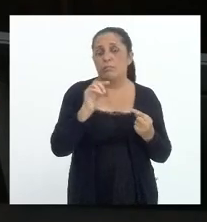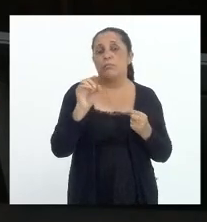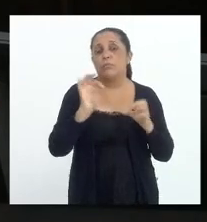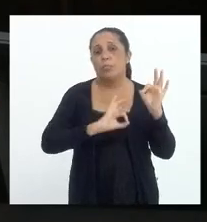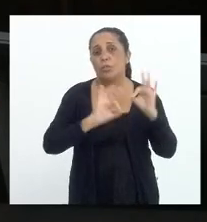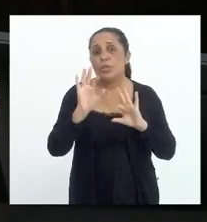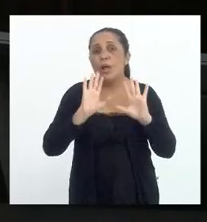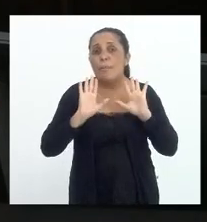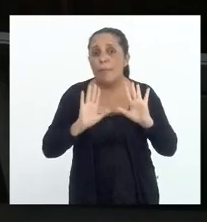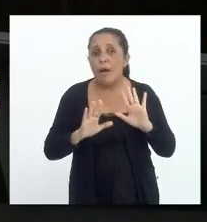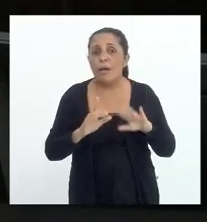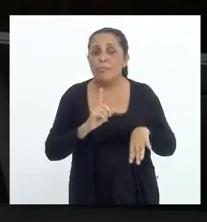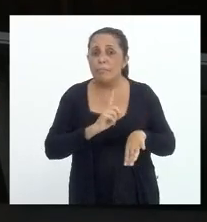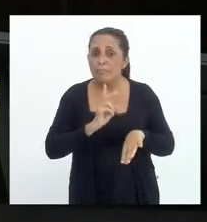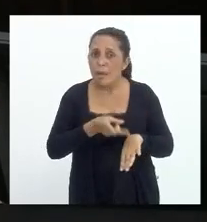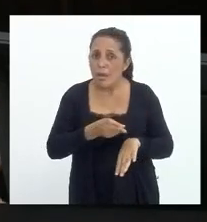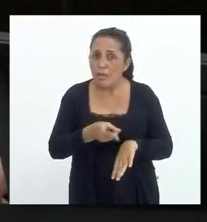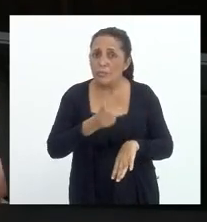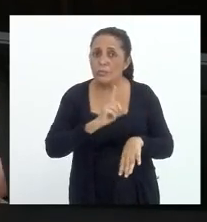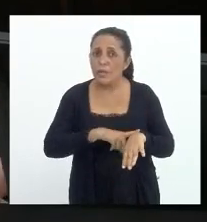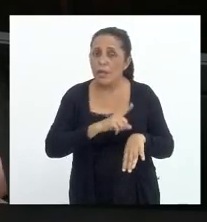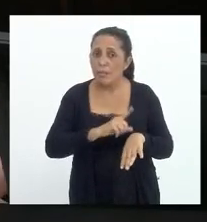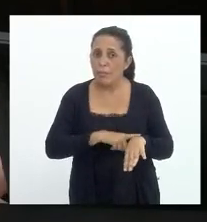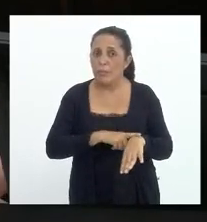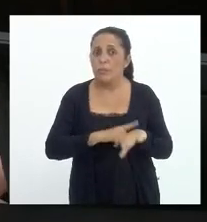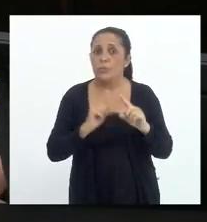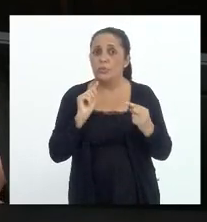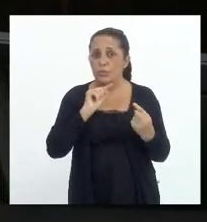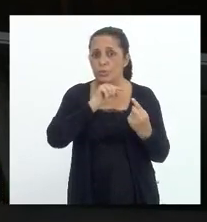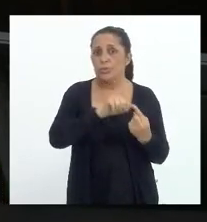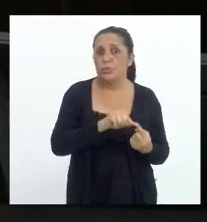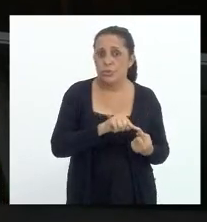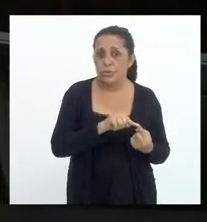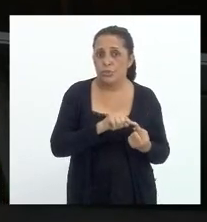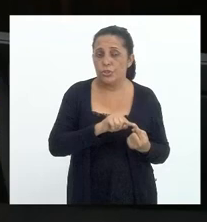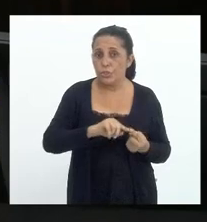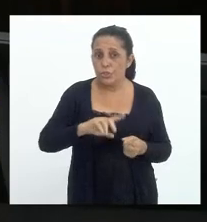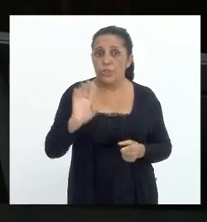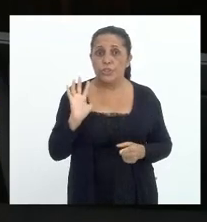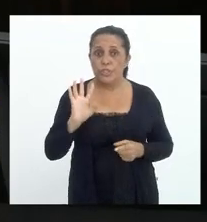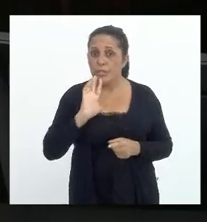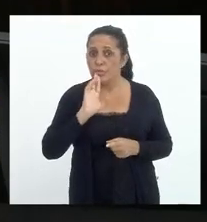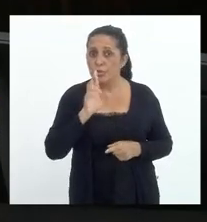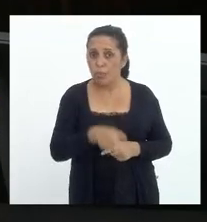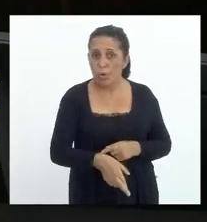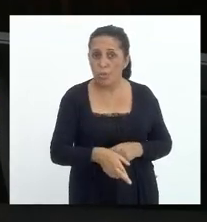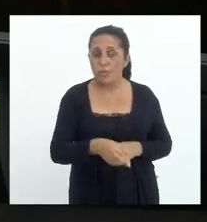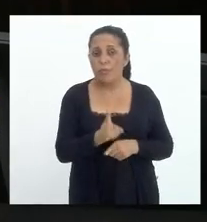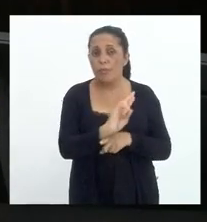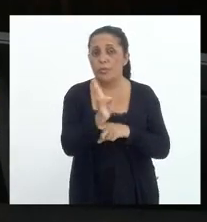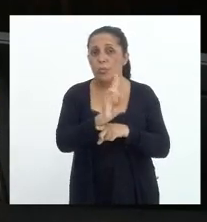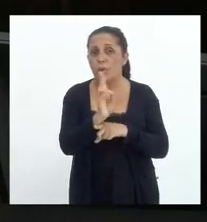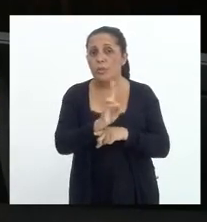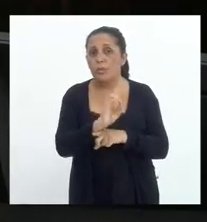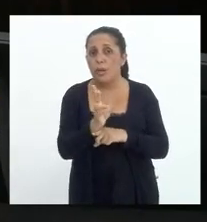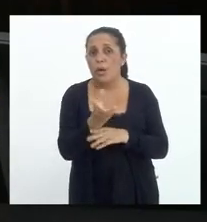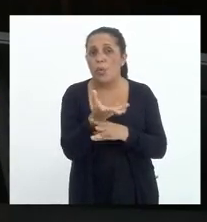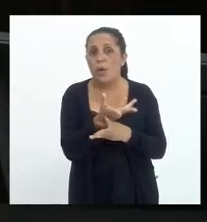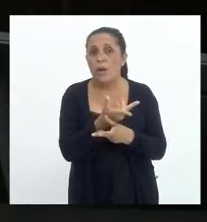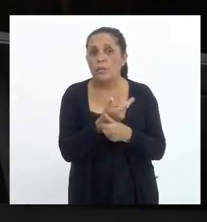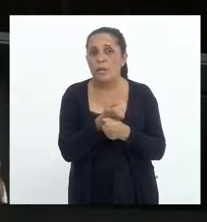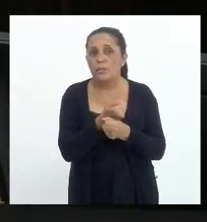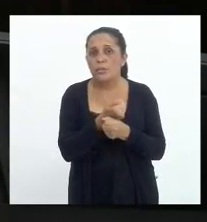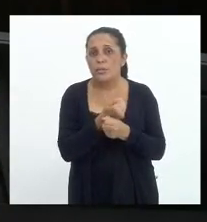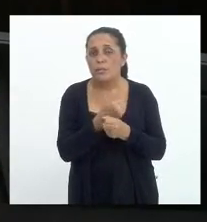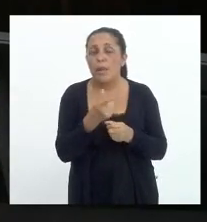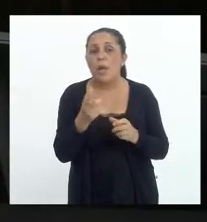mesmo tempo agora nós estamos nascendo com indicadores de resultado. Vamos monitorar a qualidade do impacto, ou melhor,